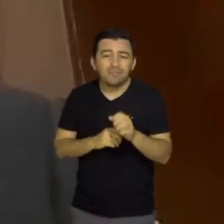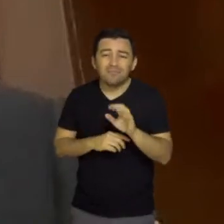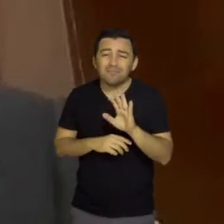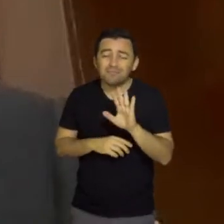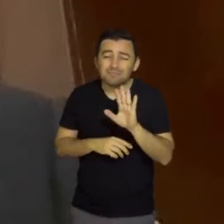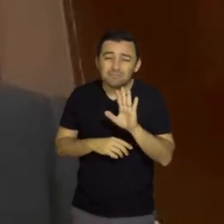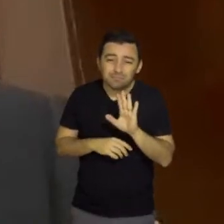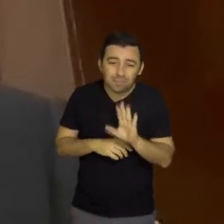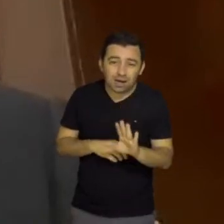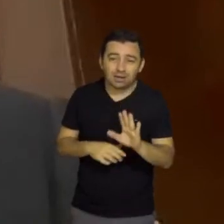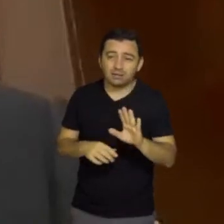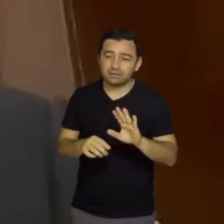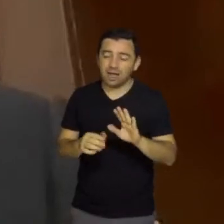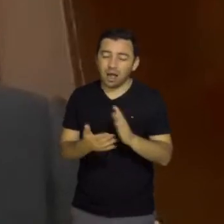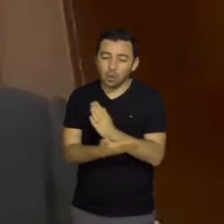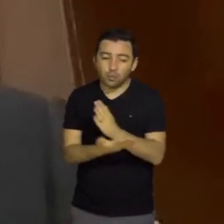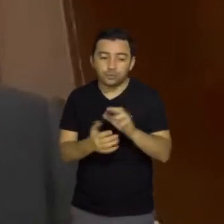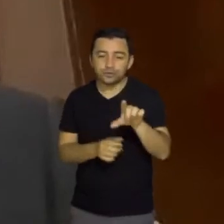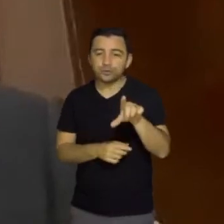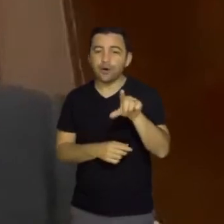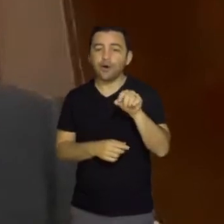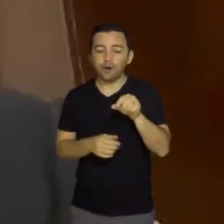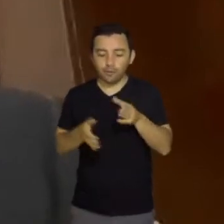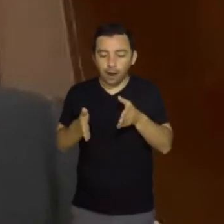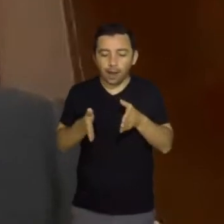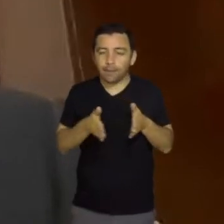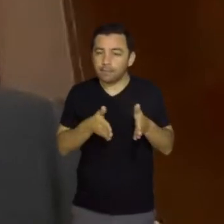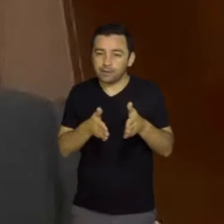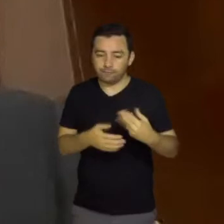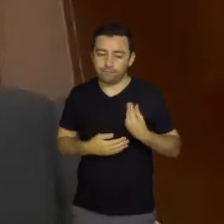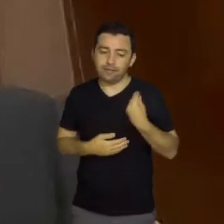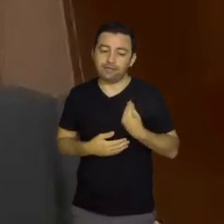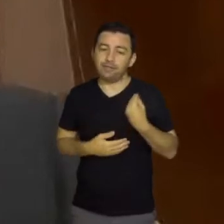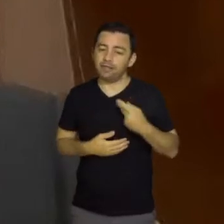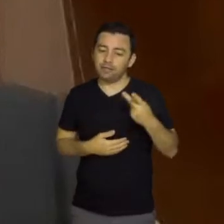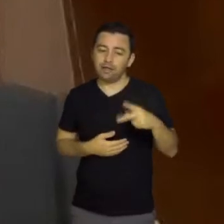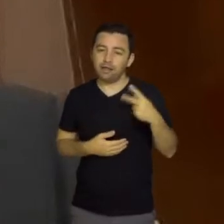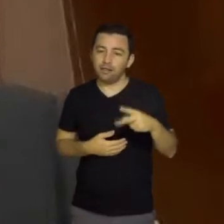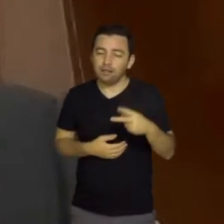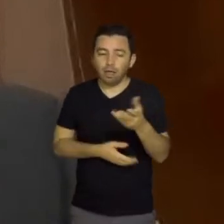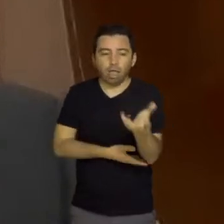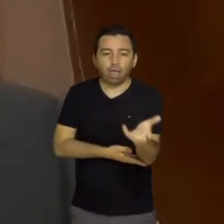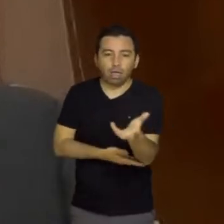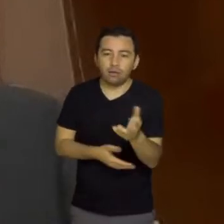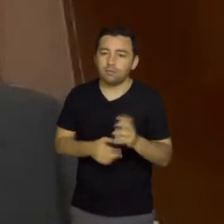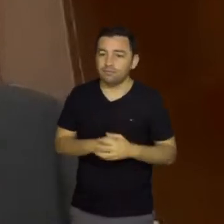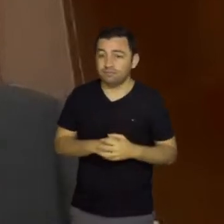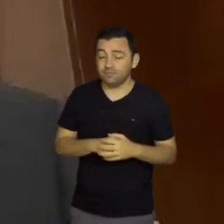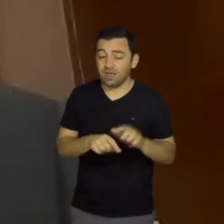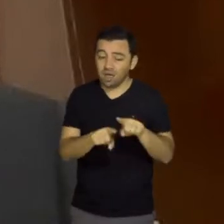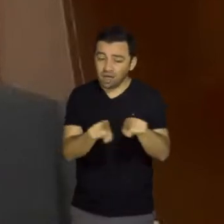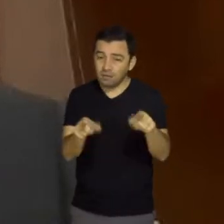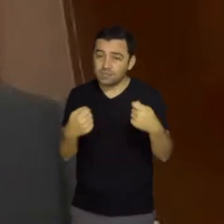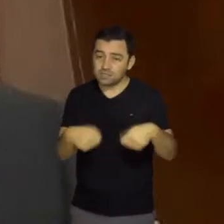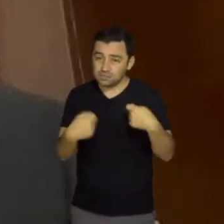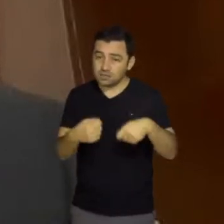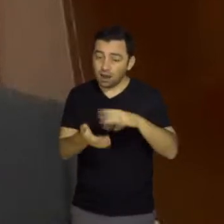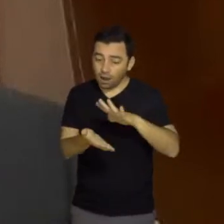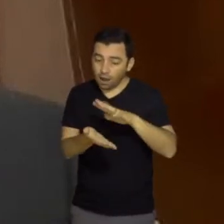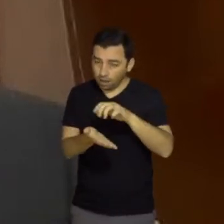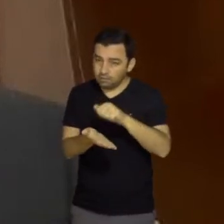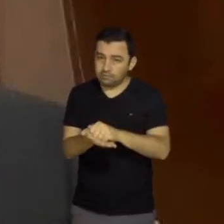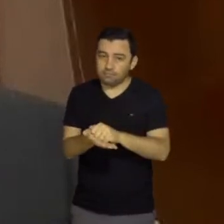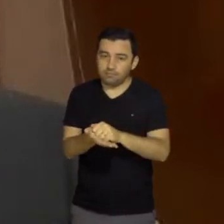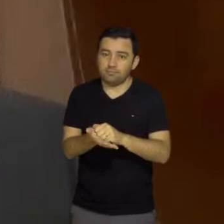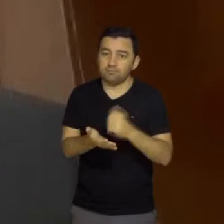escolheram esse caminho para viver, é lógico que, na minha opinião, elas têm que ser cadastradas, elas têm